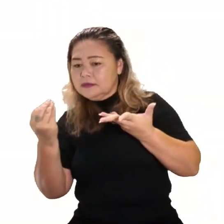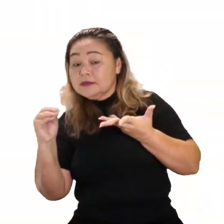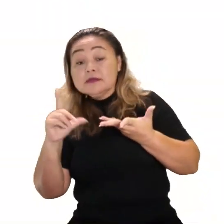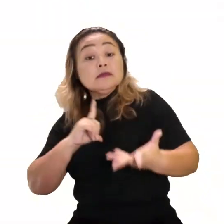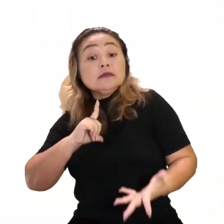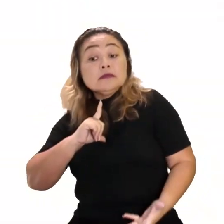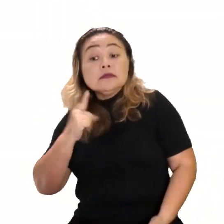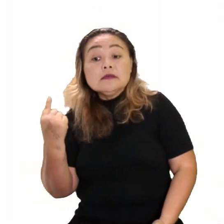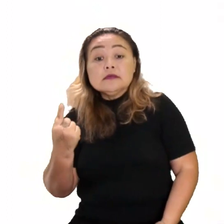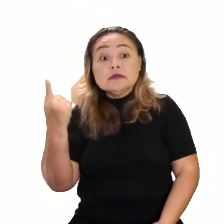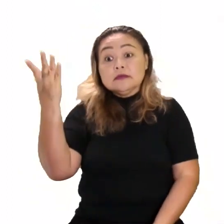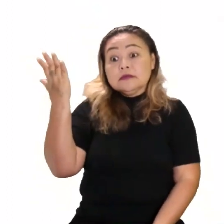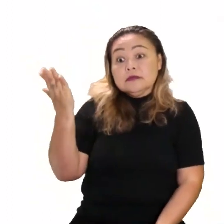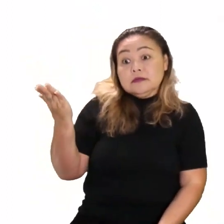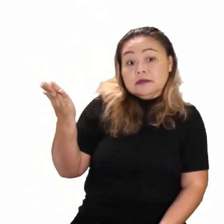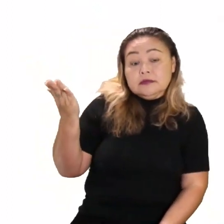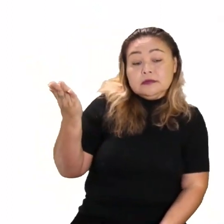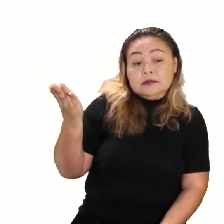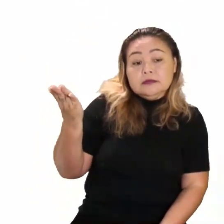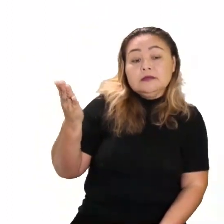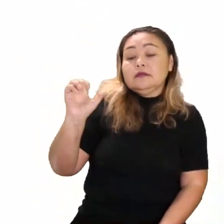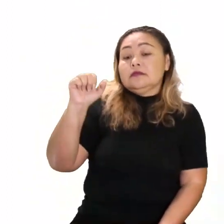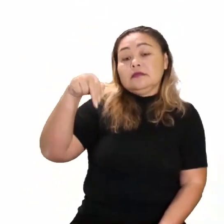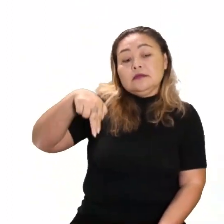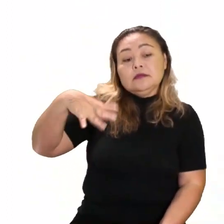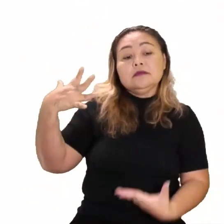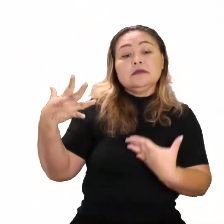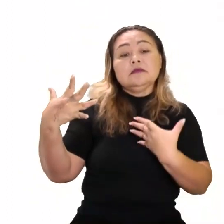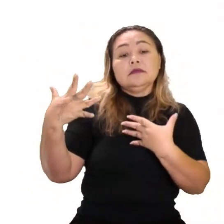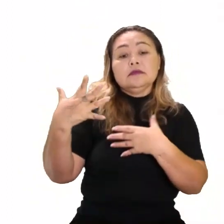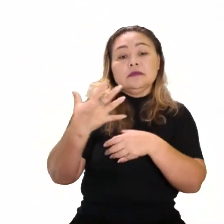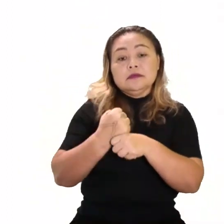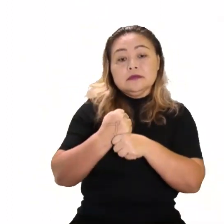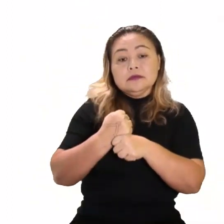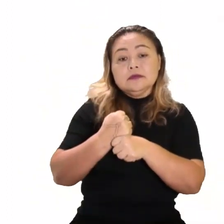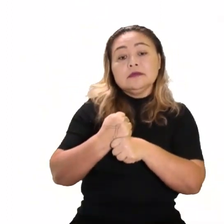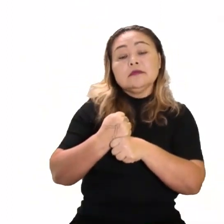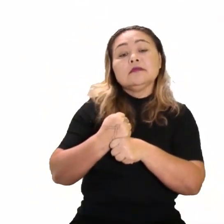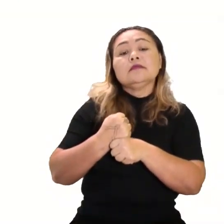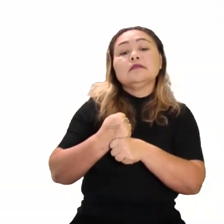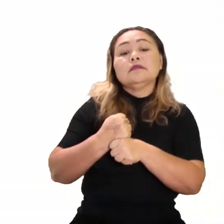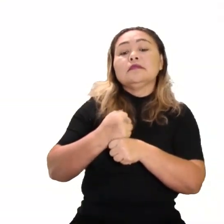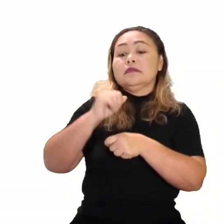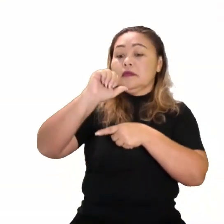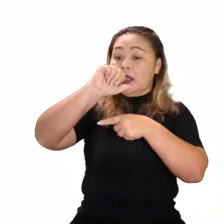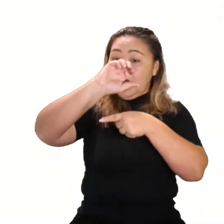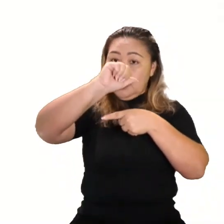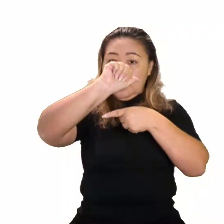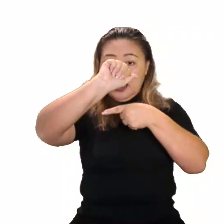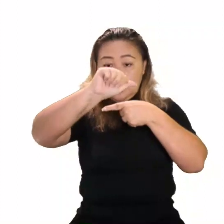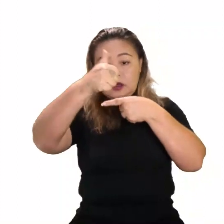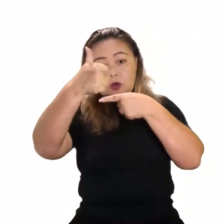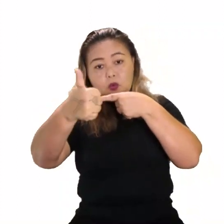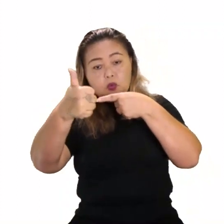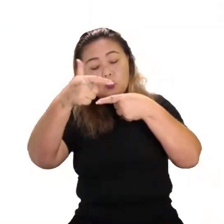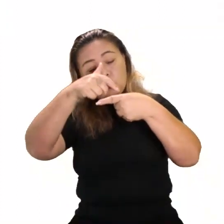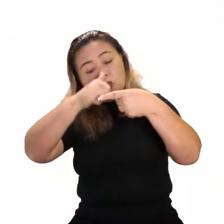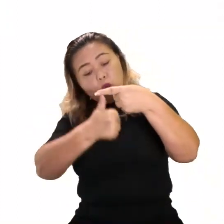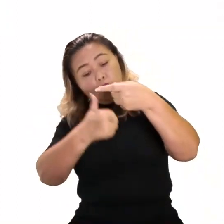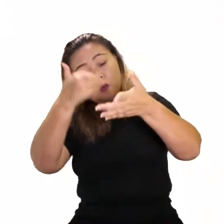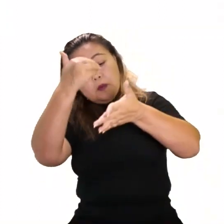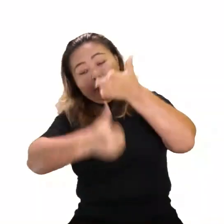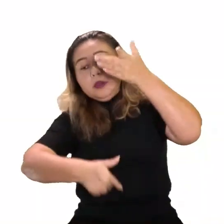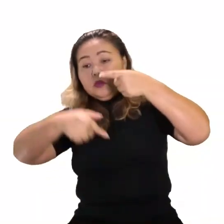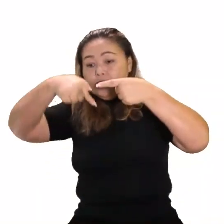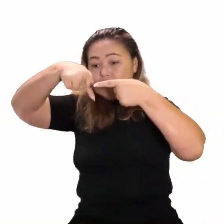E aqui a gente fica só dessa forma. Ó. Sn é igual ao A1 dividido por 1 menos a Q. razão. E aqui tem